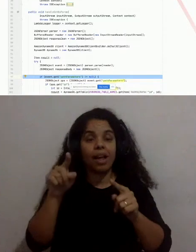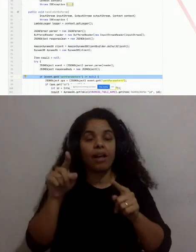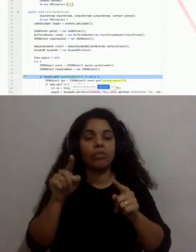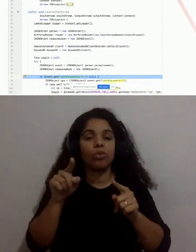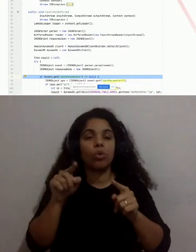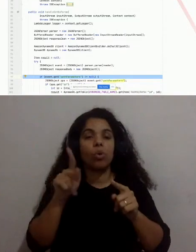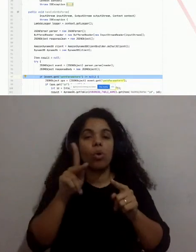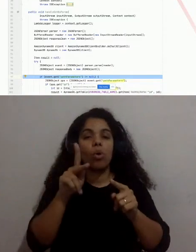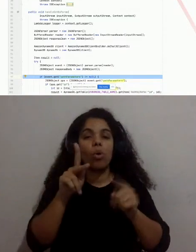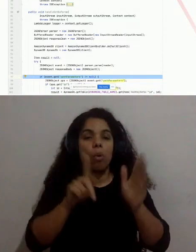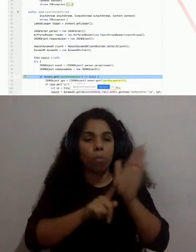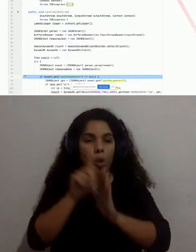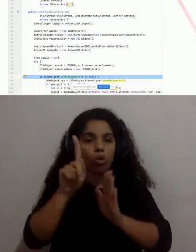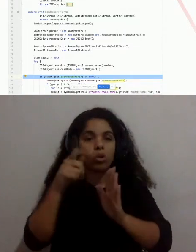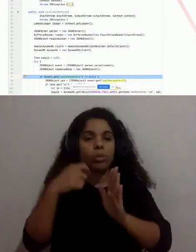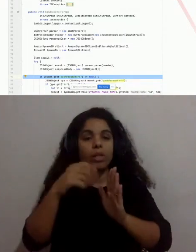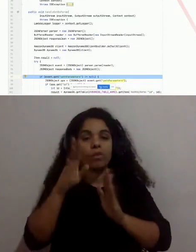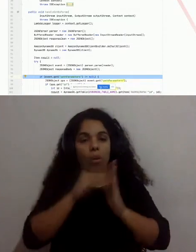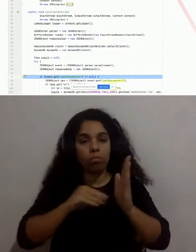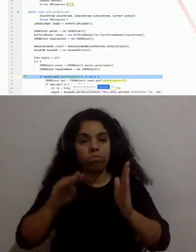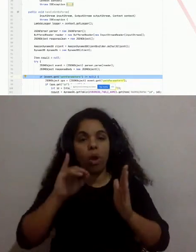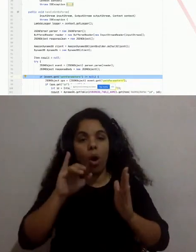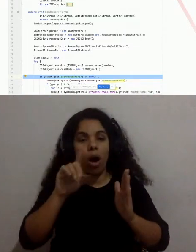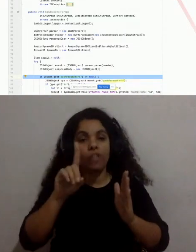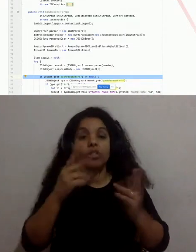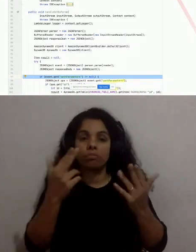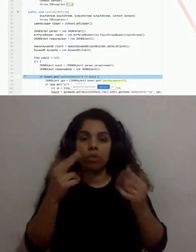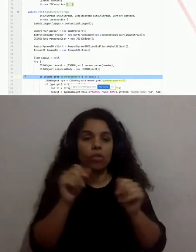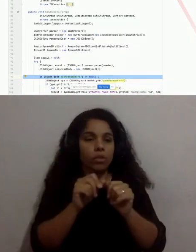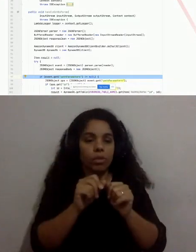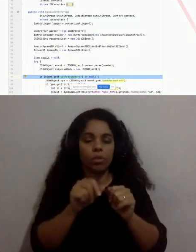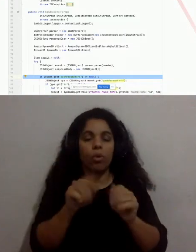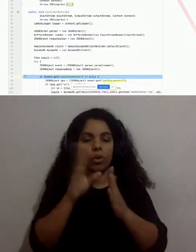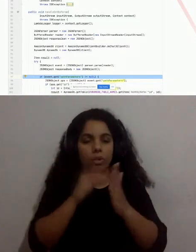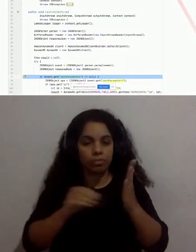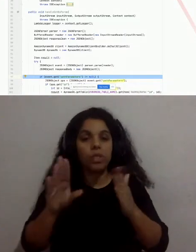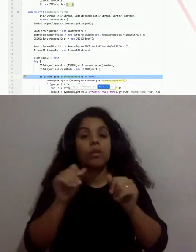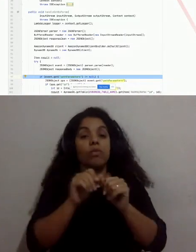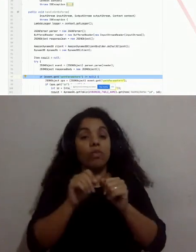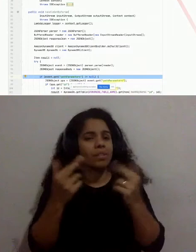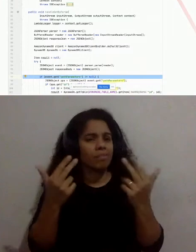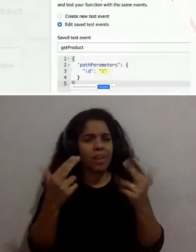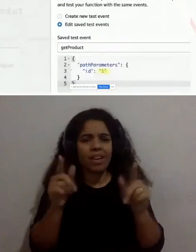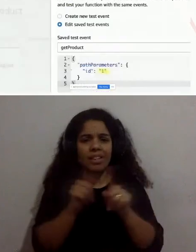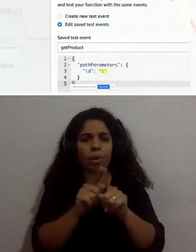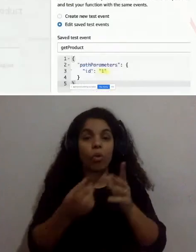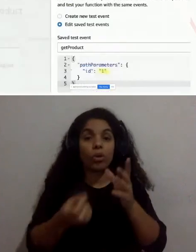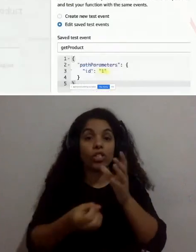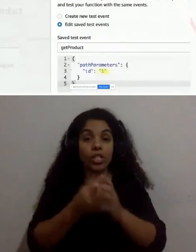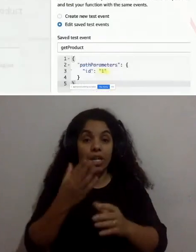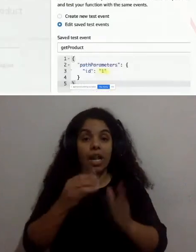o Postman? Eu não precisava só passar o ID? Aqui eu vou fazer a mesma coisa. Vou fazer a mesma coisa de criar